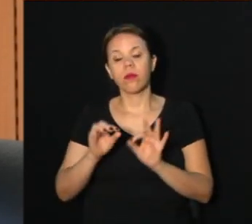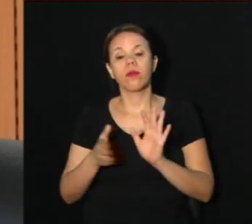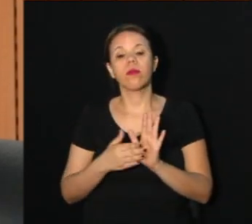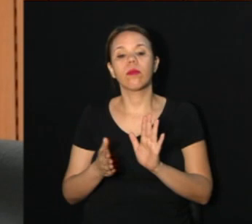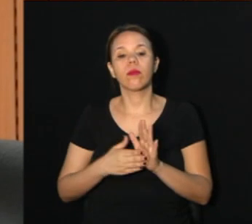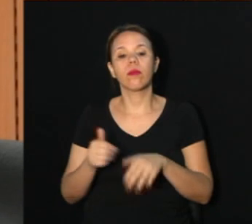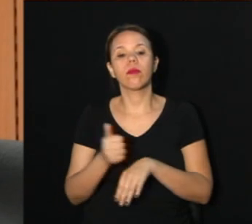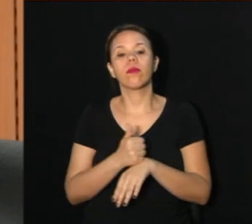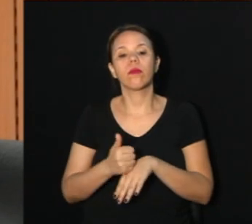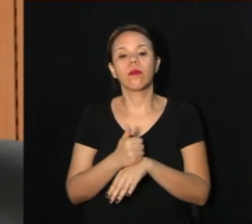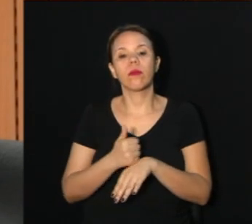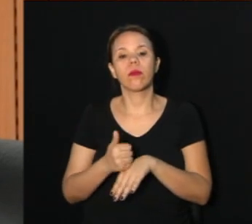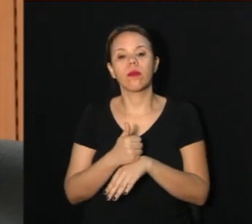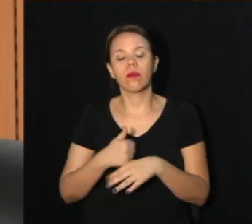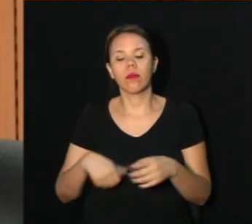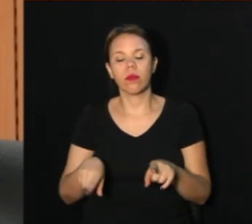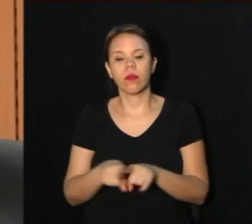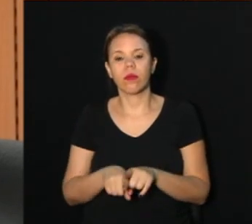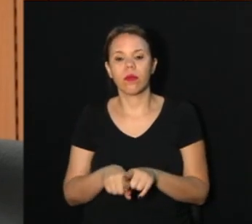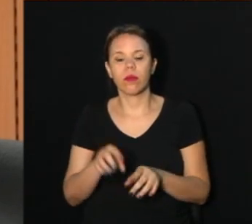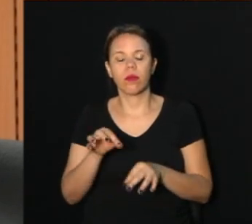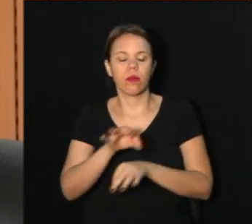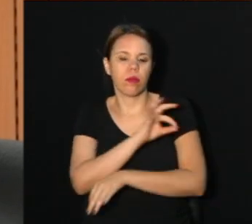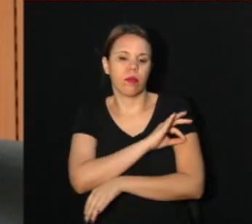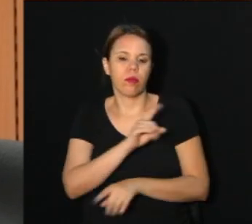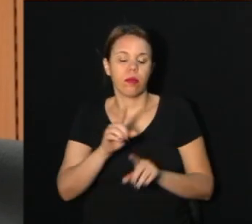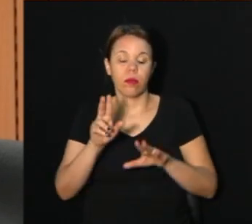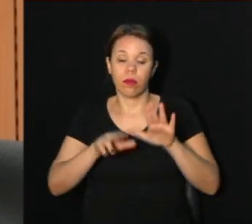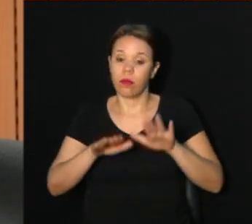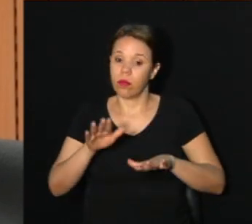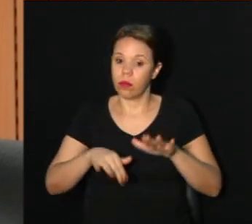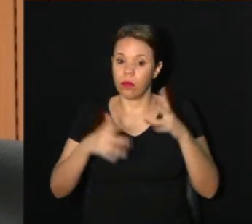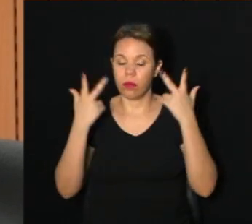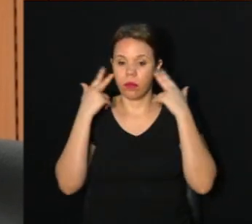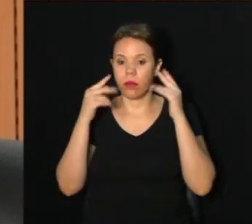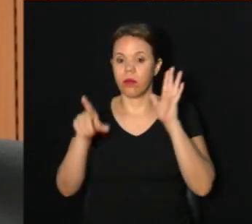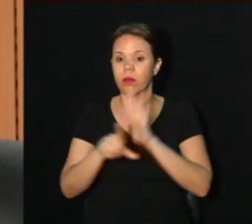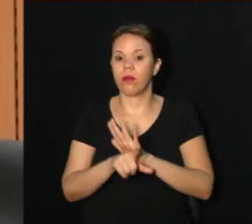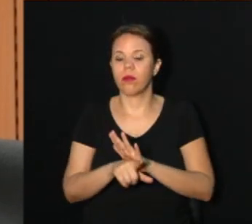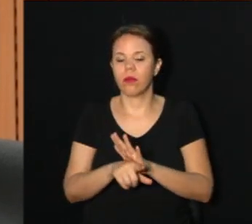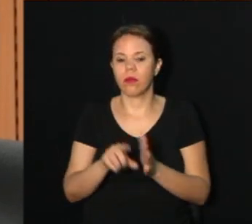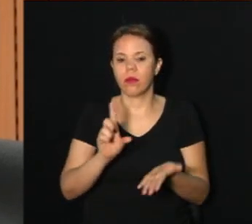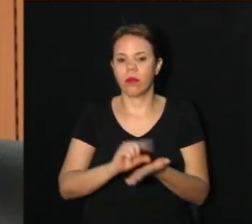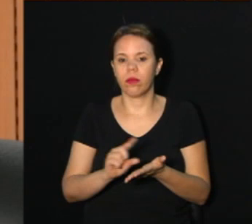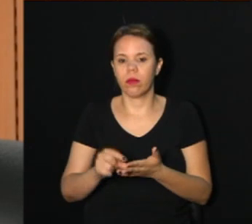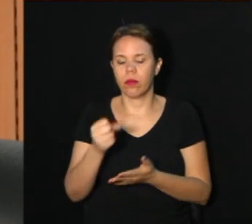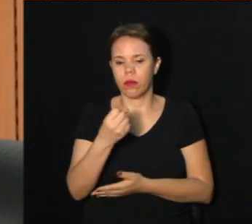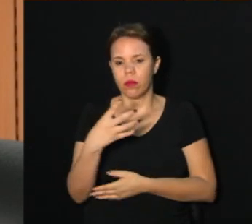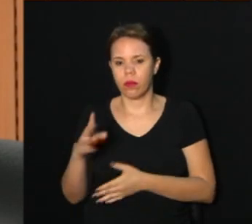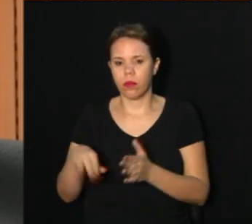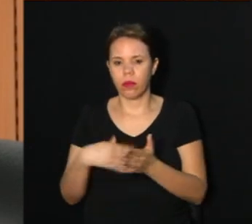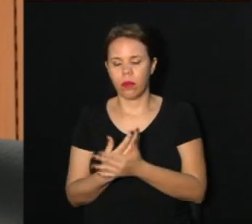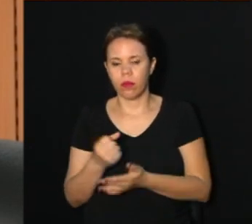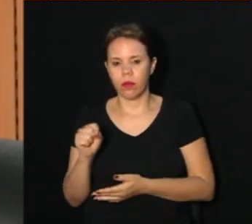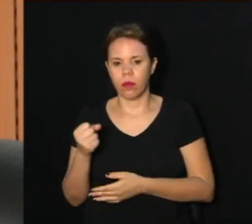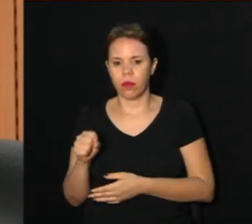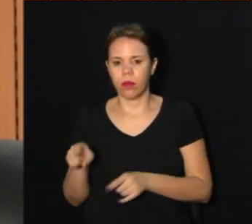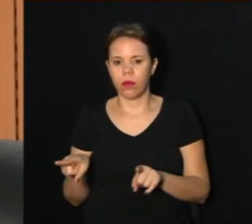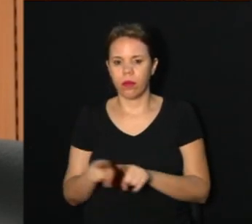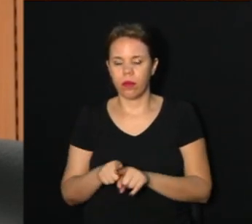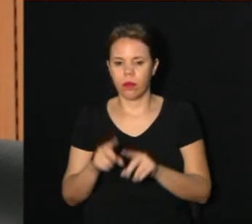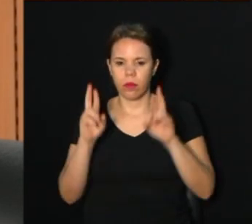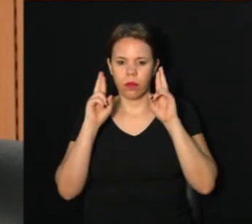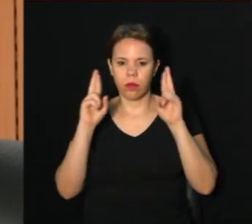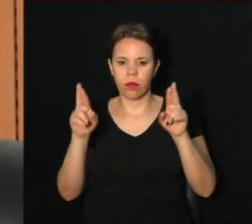conforme previsão na Lei Orgânica do Município, em seus artigos 84 a 88, e também em respeito à